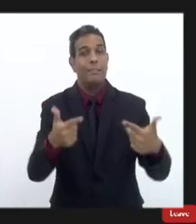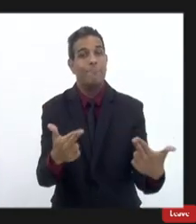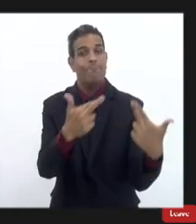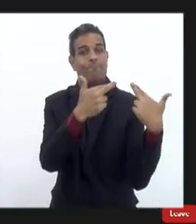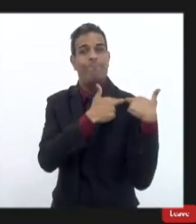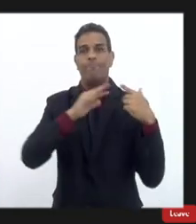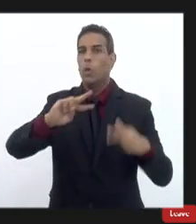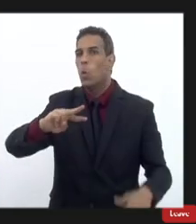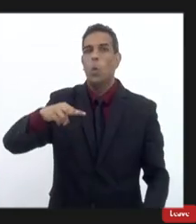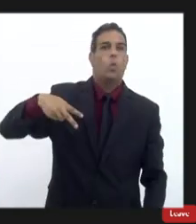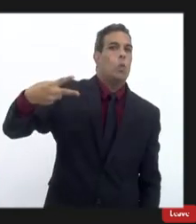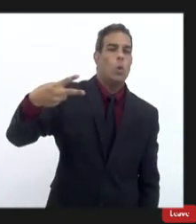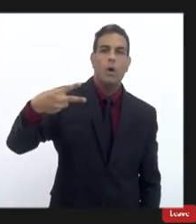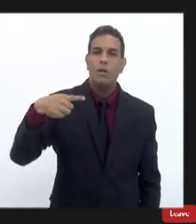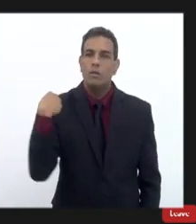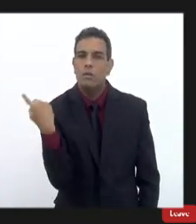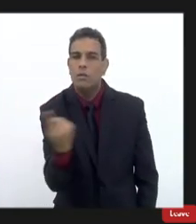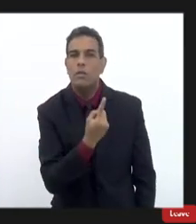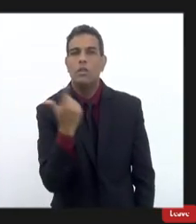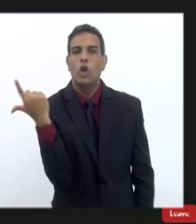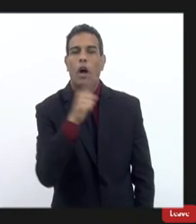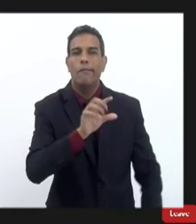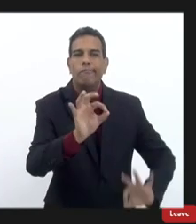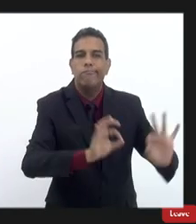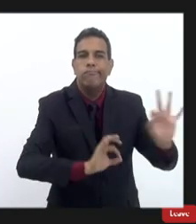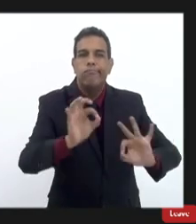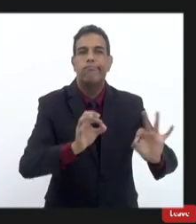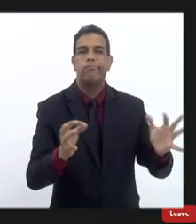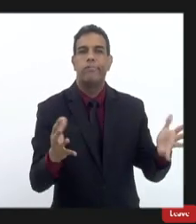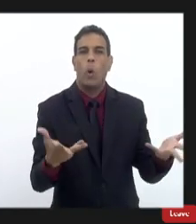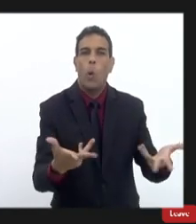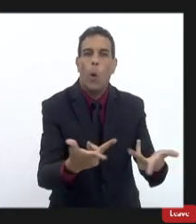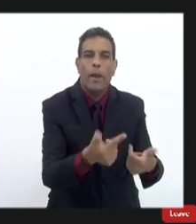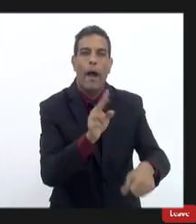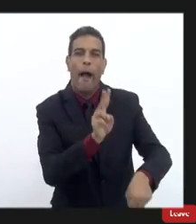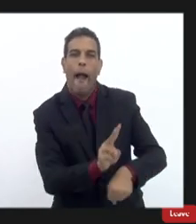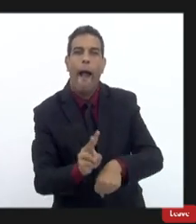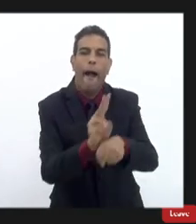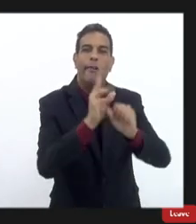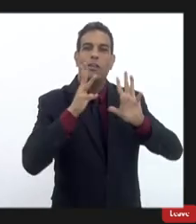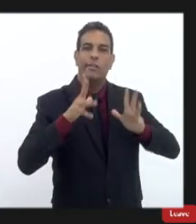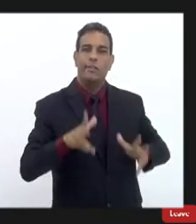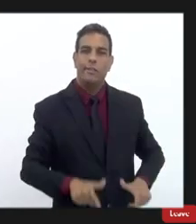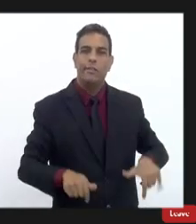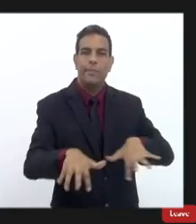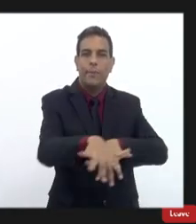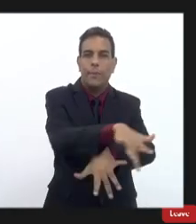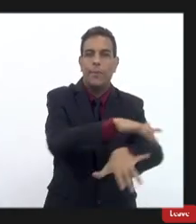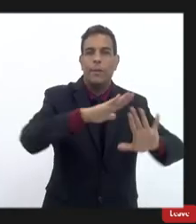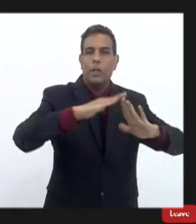né, de adequar os protocolos sanitários, evitando...